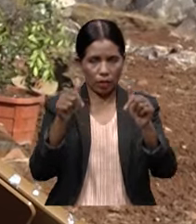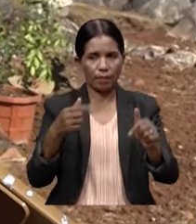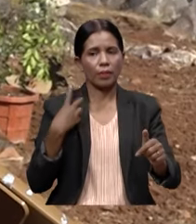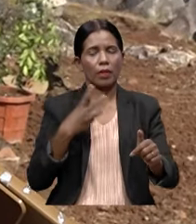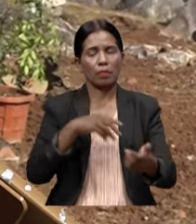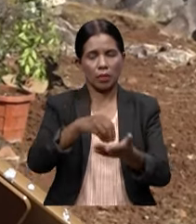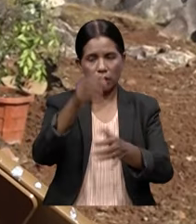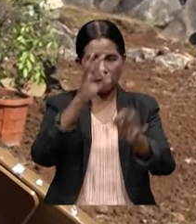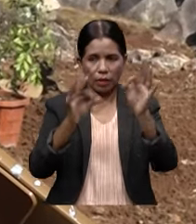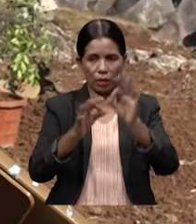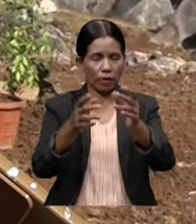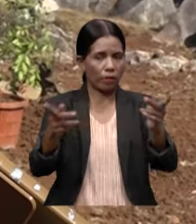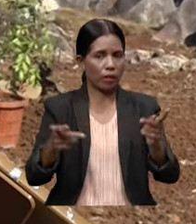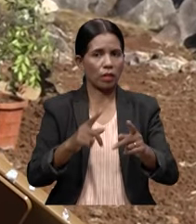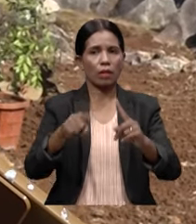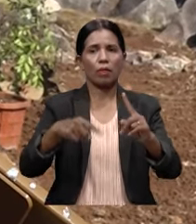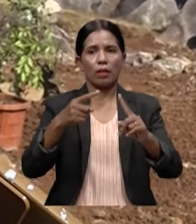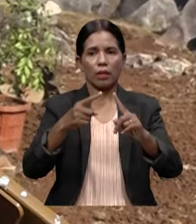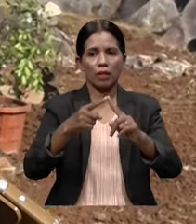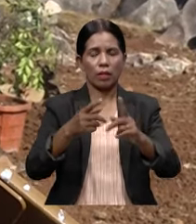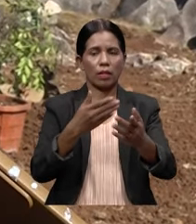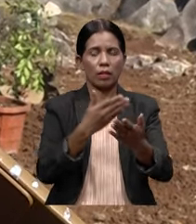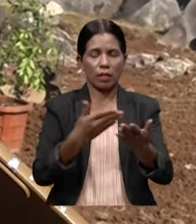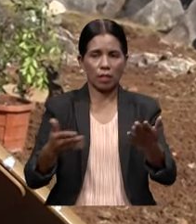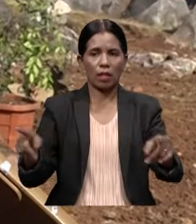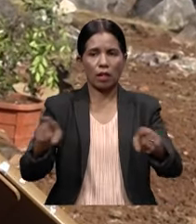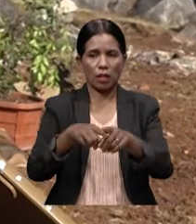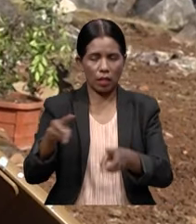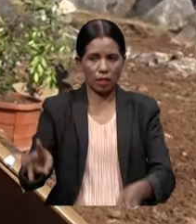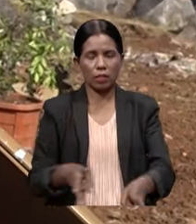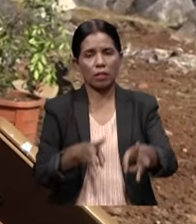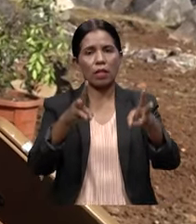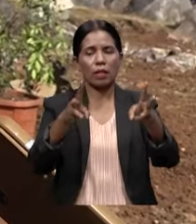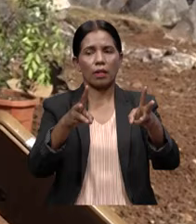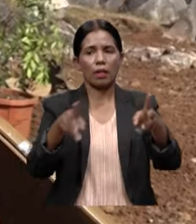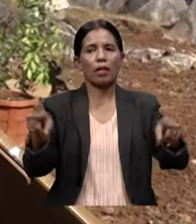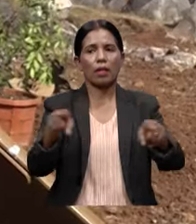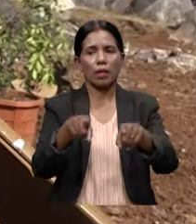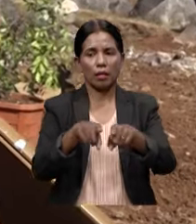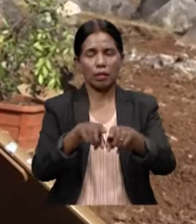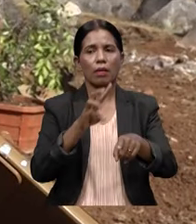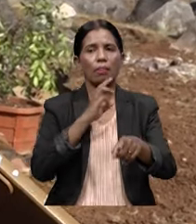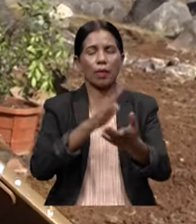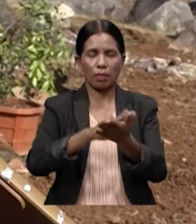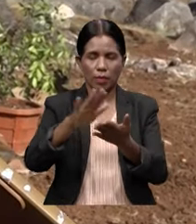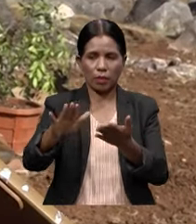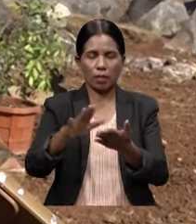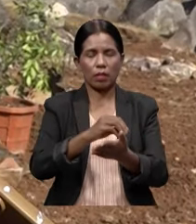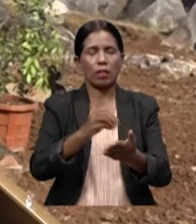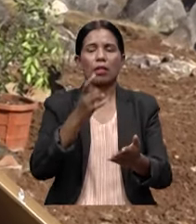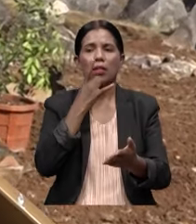ami garanti ca taka fate ina ne wanhira facilidade ser ancestrada, hanesamos bemos, no